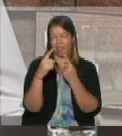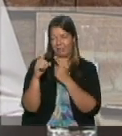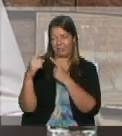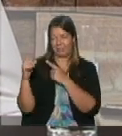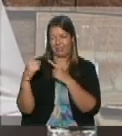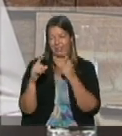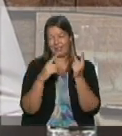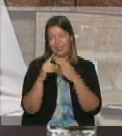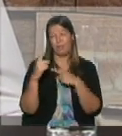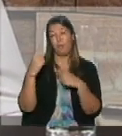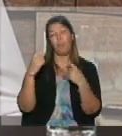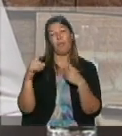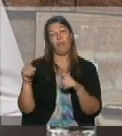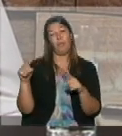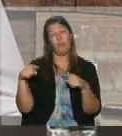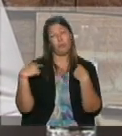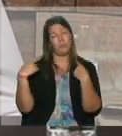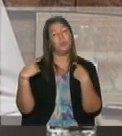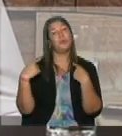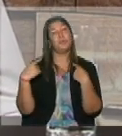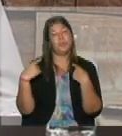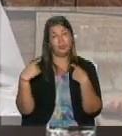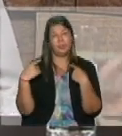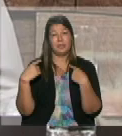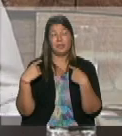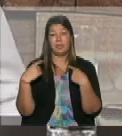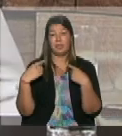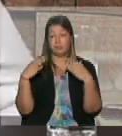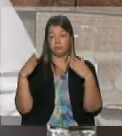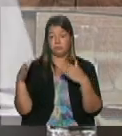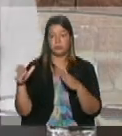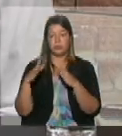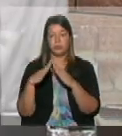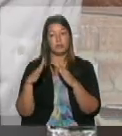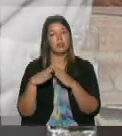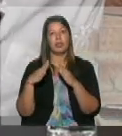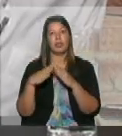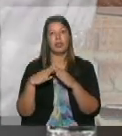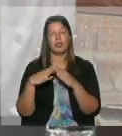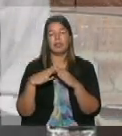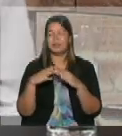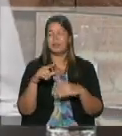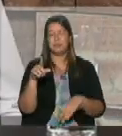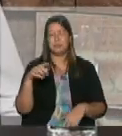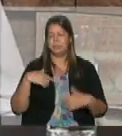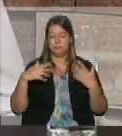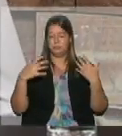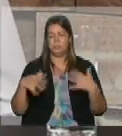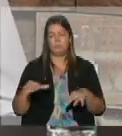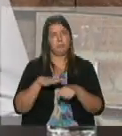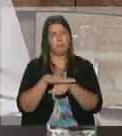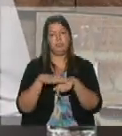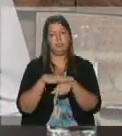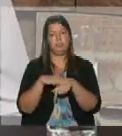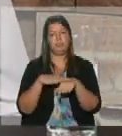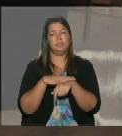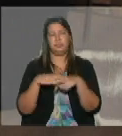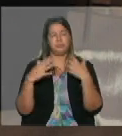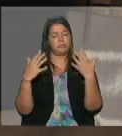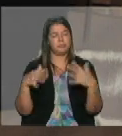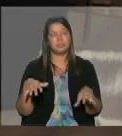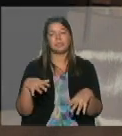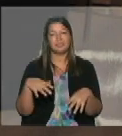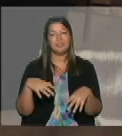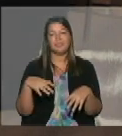depois a minha mãe chegou para mim e falou assim, olha, eu não quero dizer nada não. Eu falei, mas cadê o Francisco? A gente não vê o Francisco. Aí disseram, olha, eu tenho desconfiança